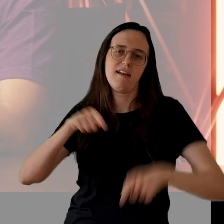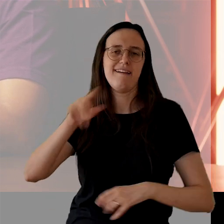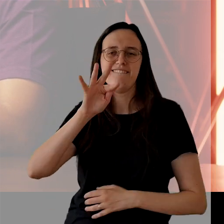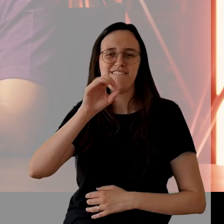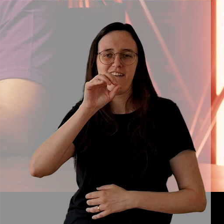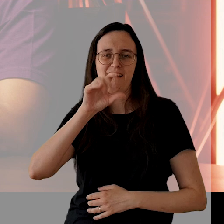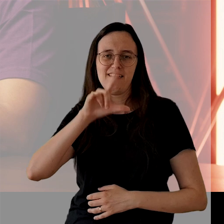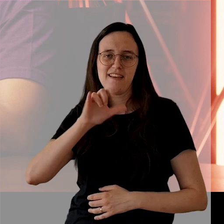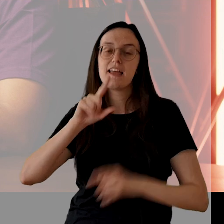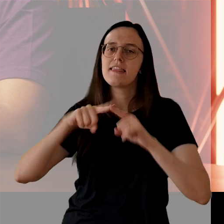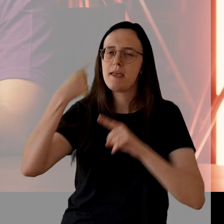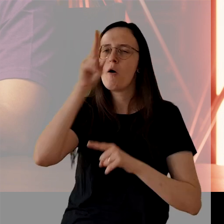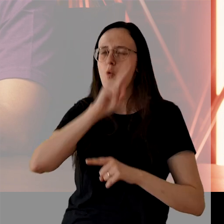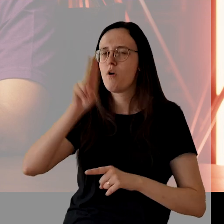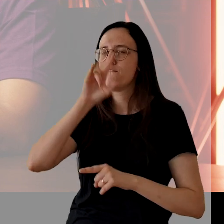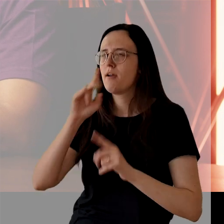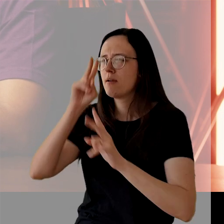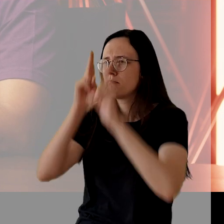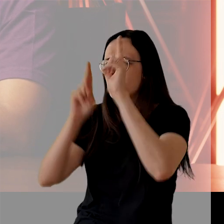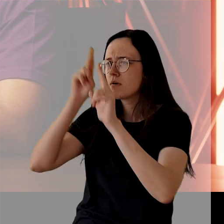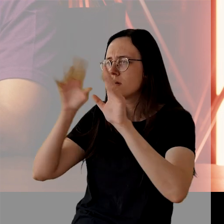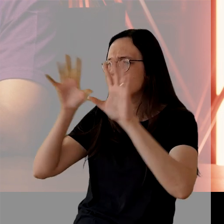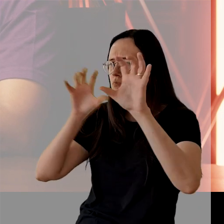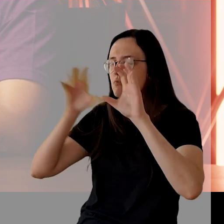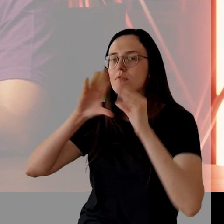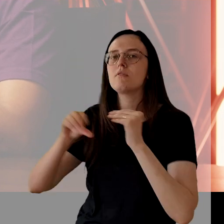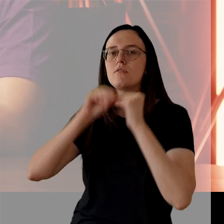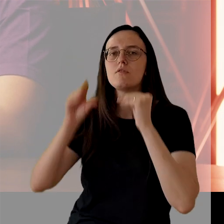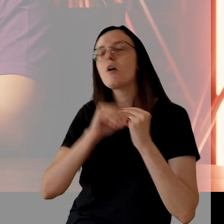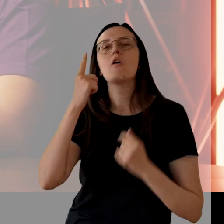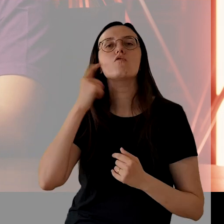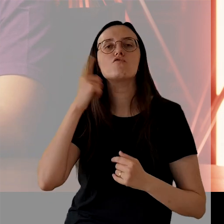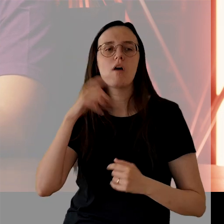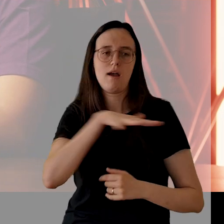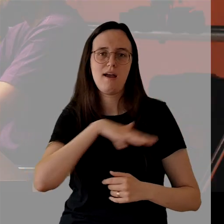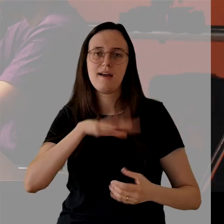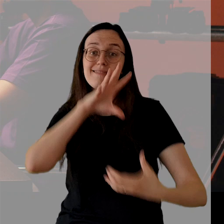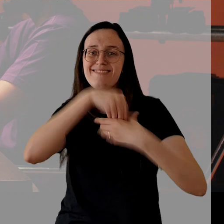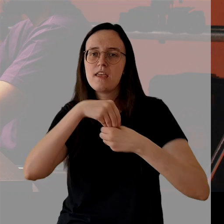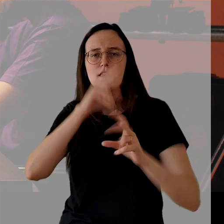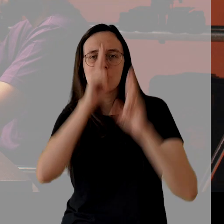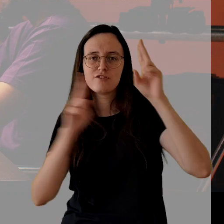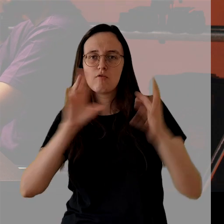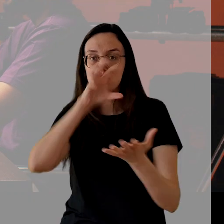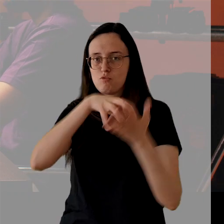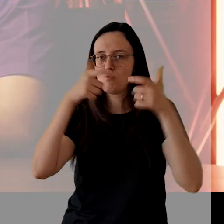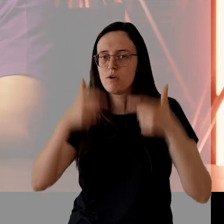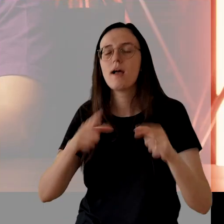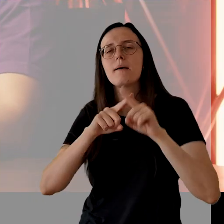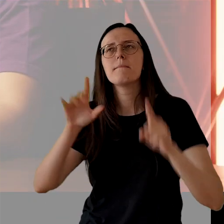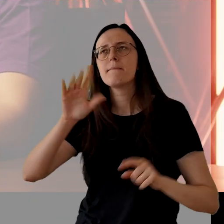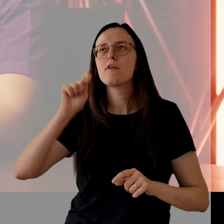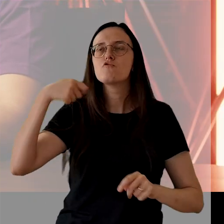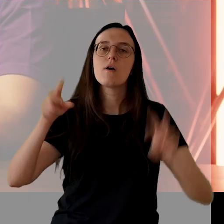Vai ser substrato para Foley somar o som captado em estúdio. Mas sobre o som direto, especificamente,